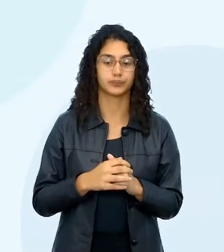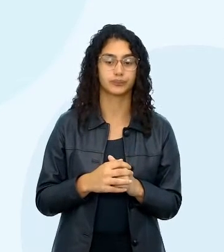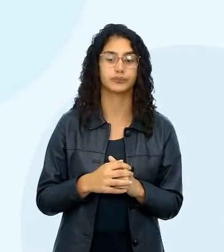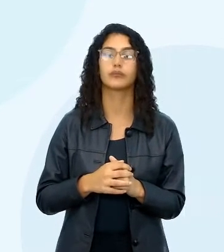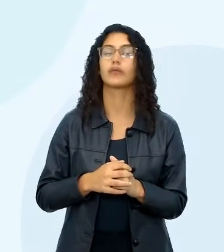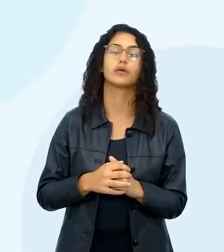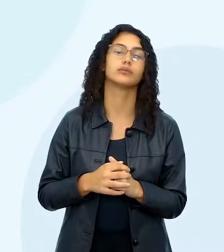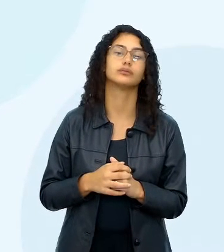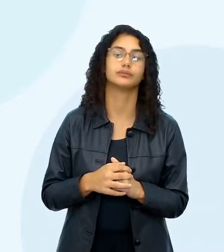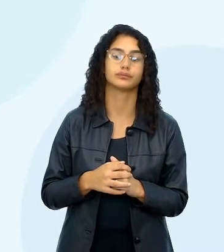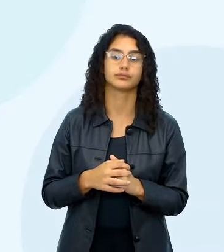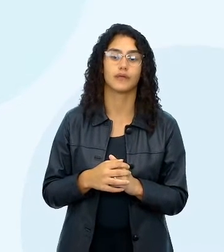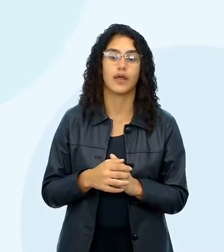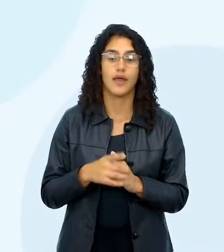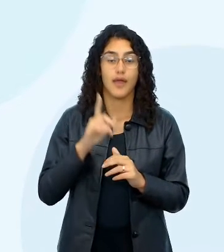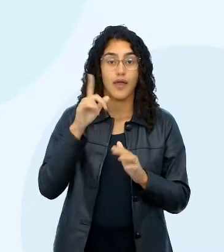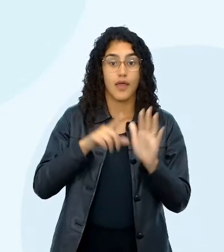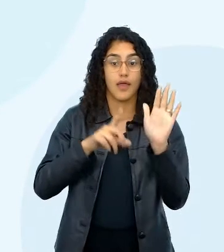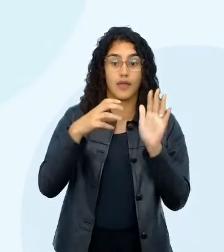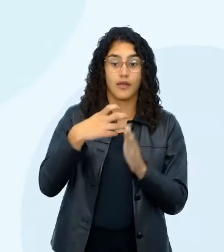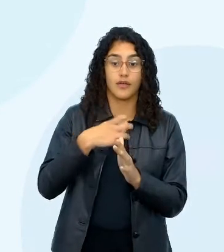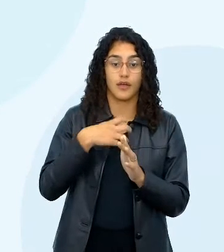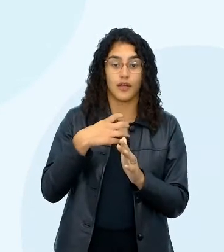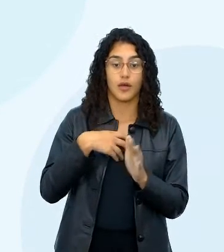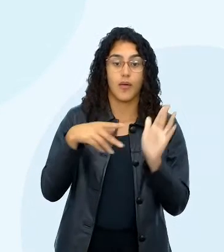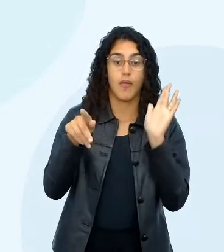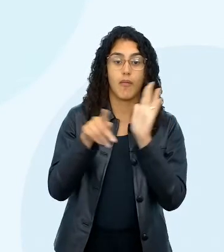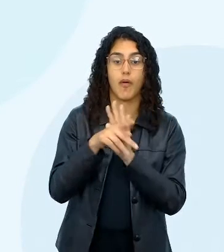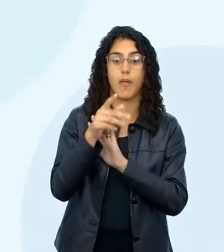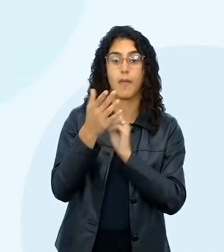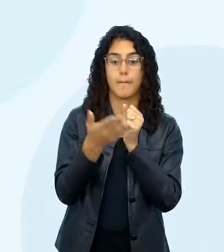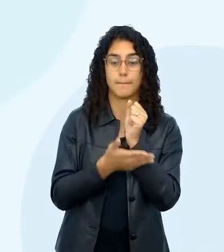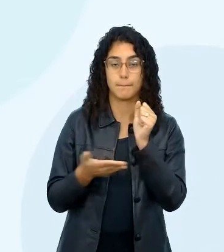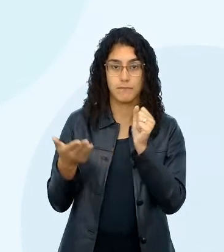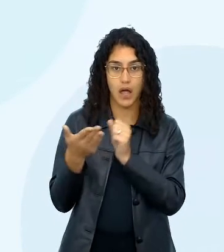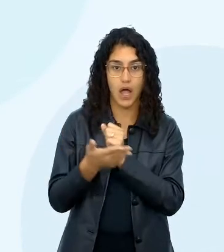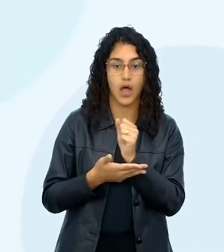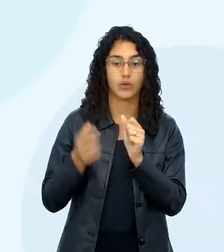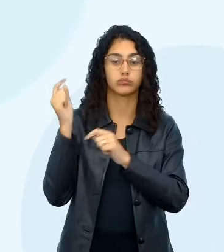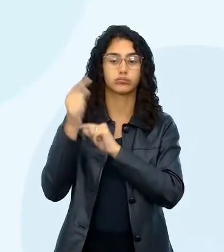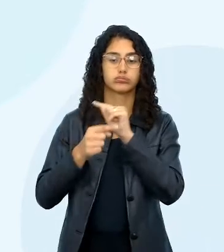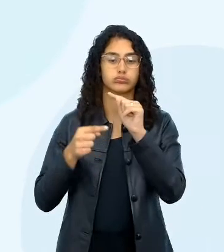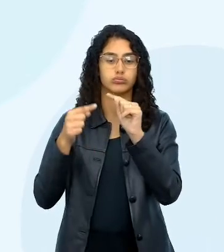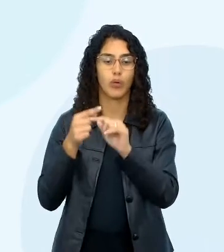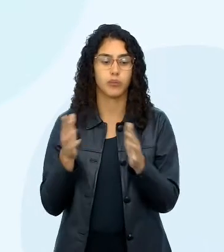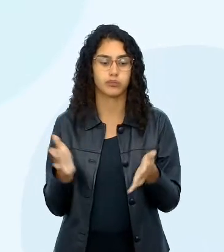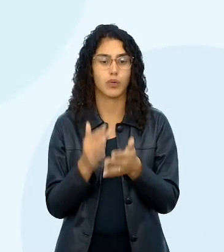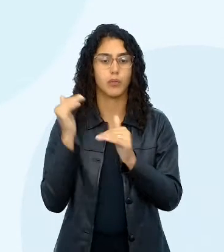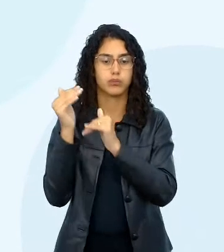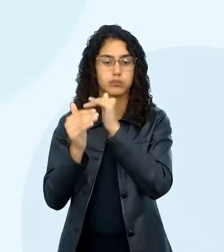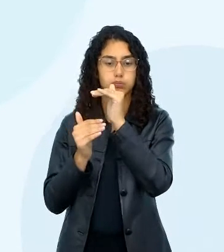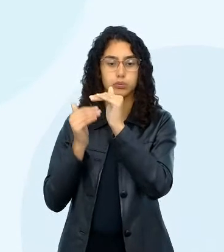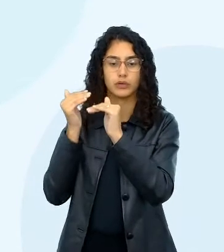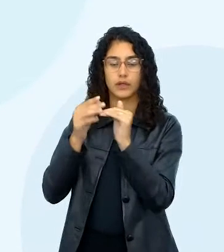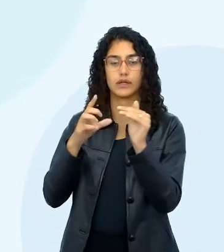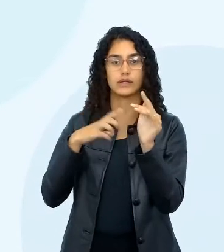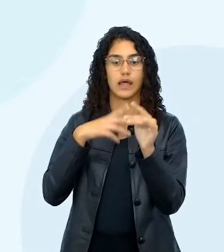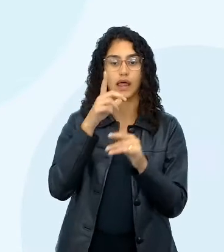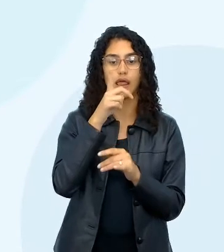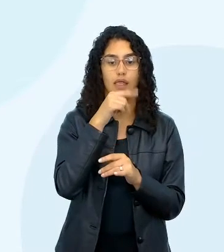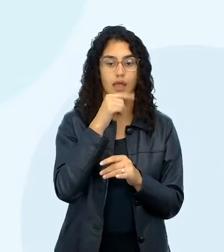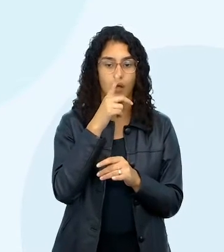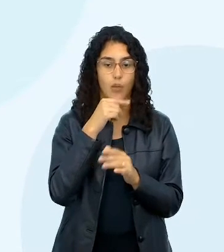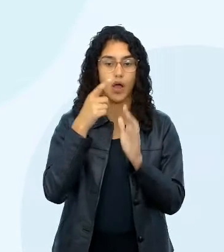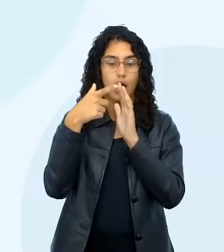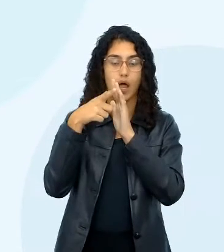Daquele efluente. É uma medida de saneamento básico que objetiva acelerar o processo de